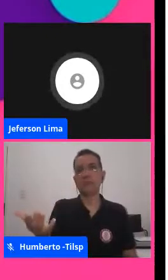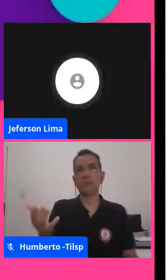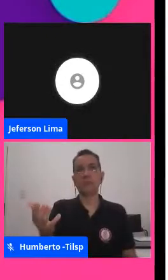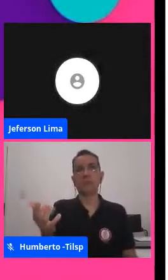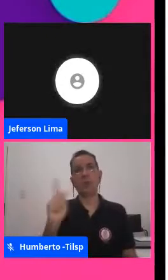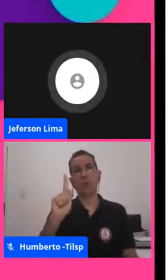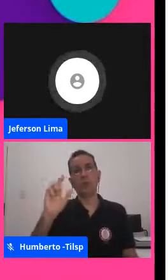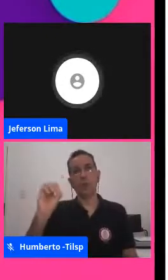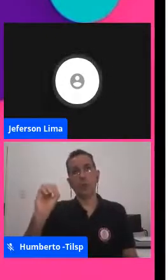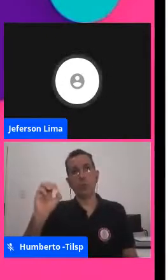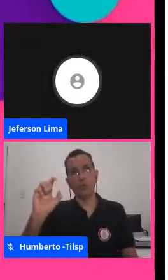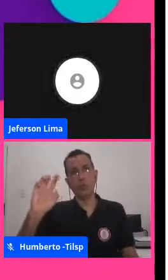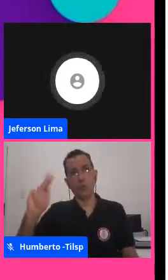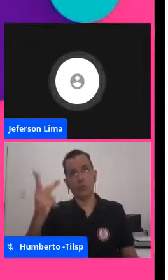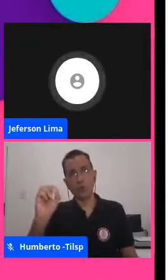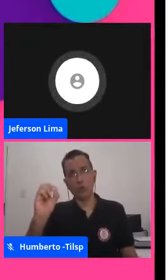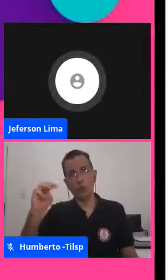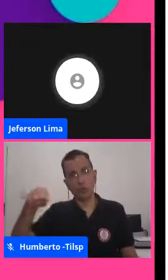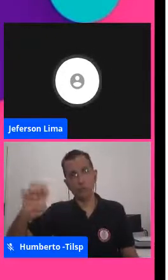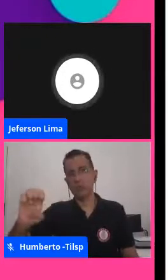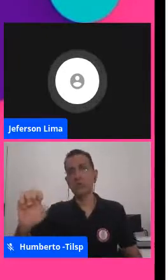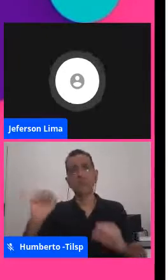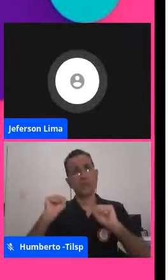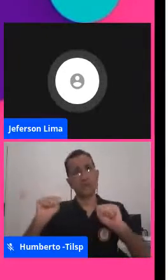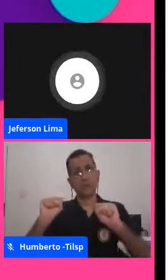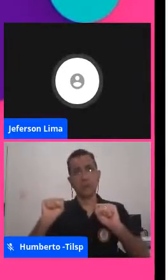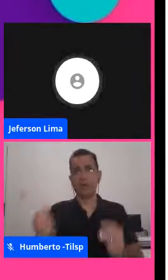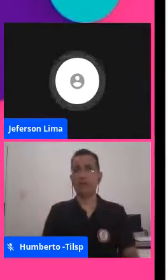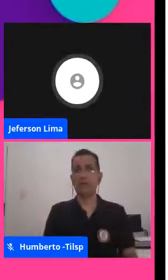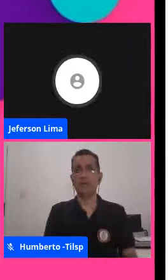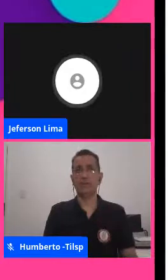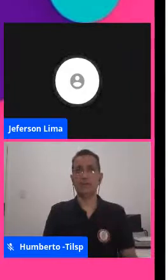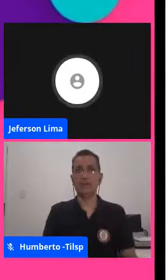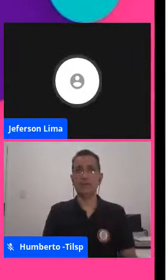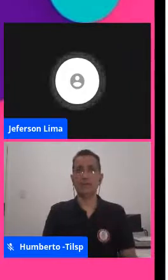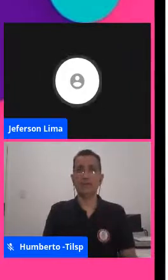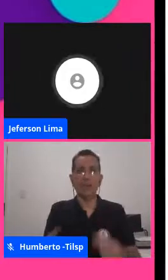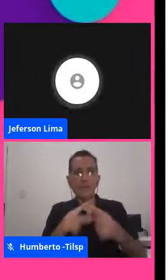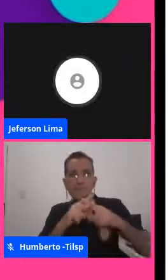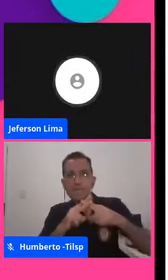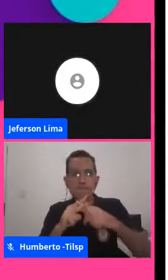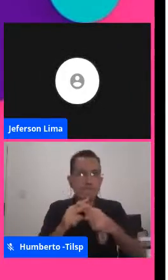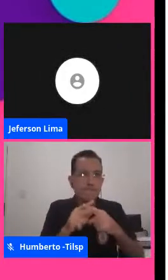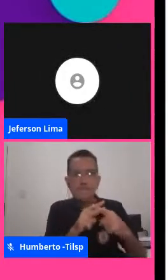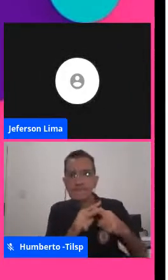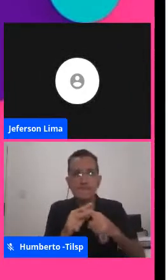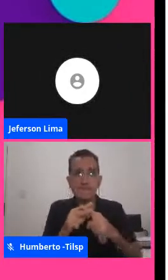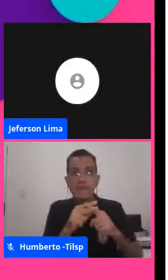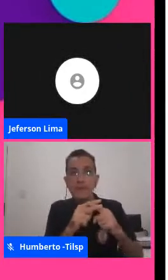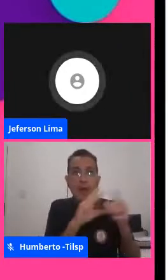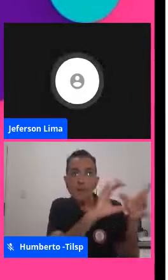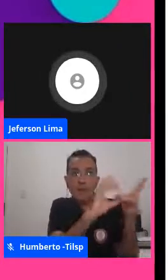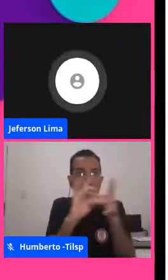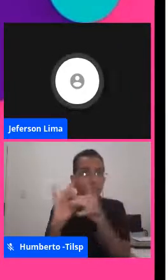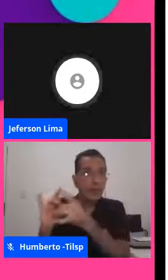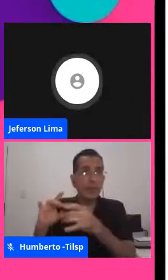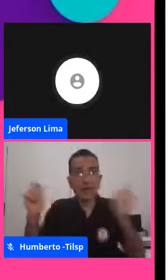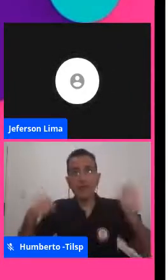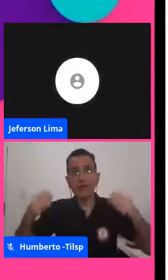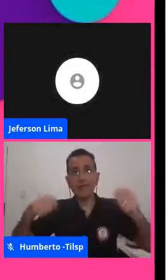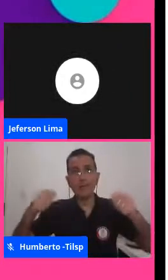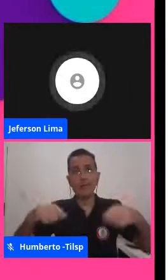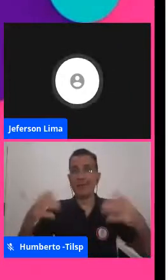IoT, ou eu tenho minha solução personalizada aí que está resolvendo algum problema mais complexo aí, que aí o céu é o